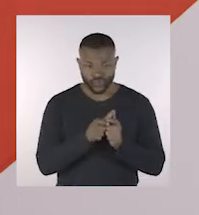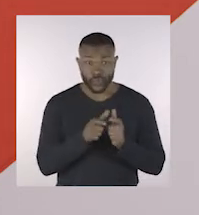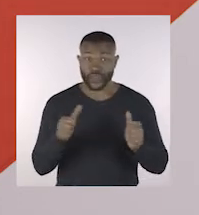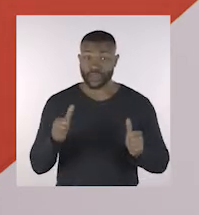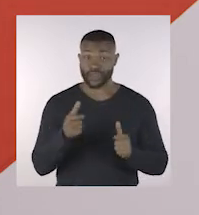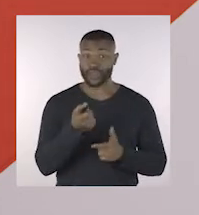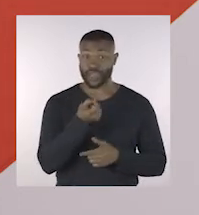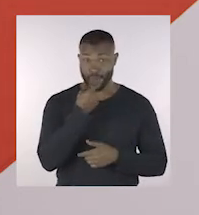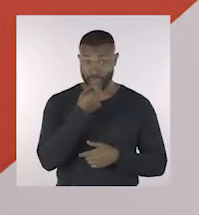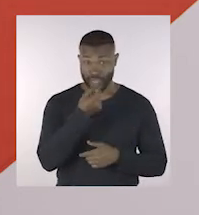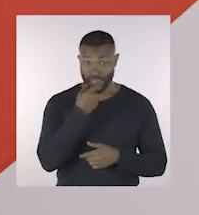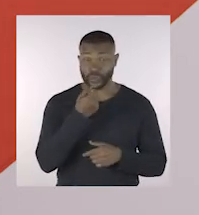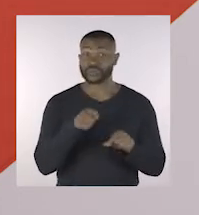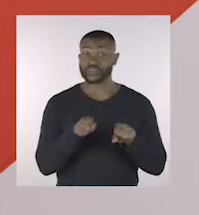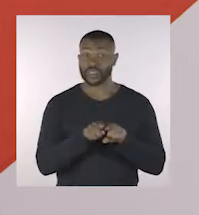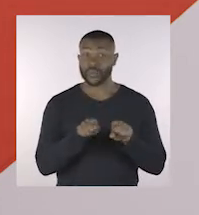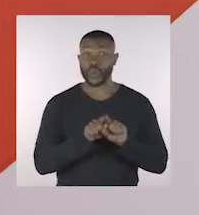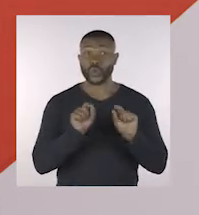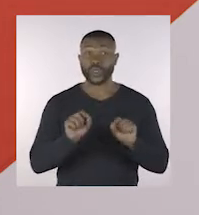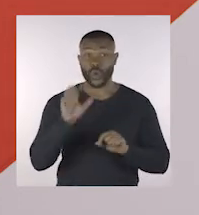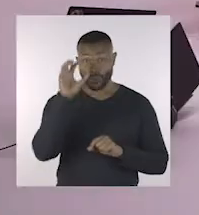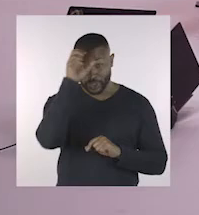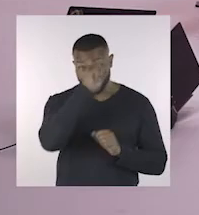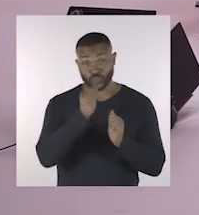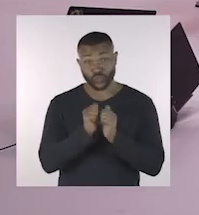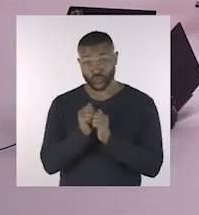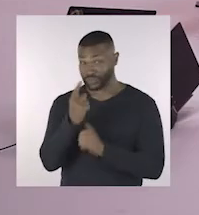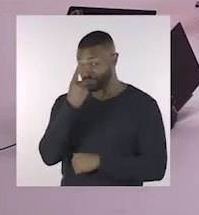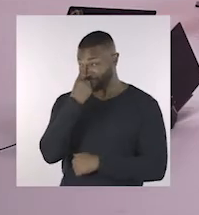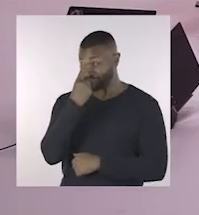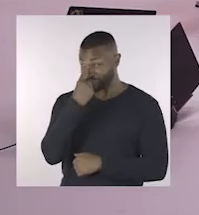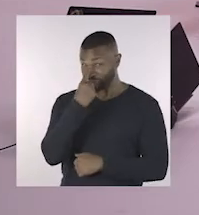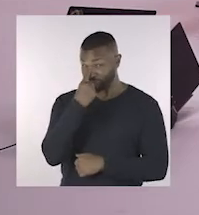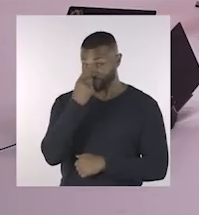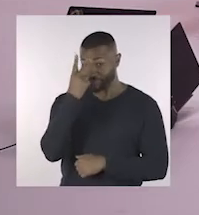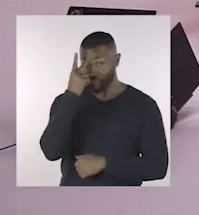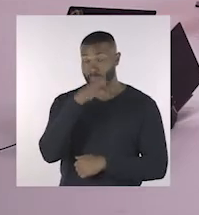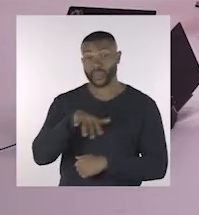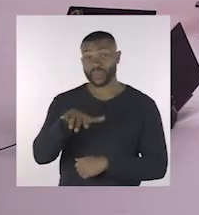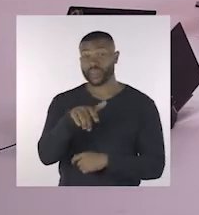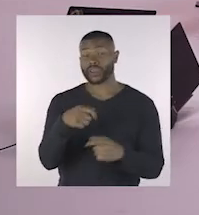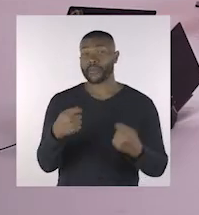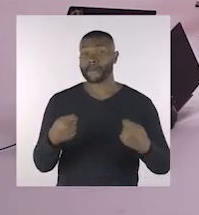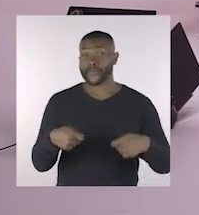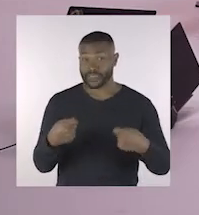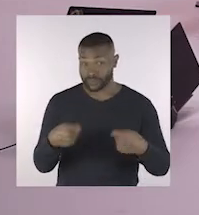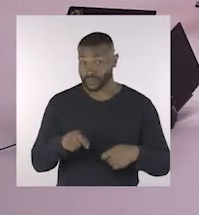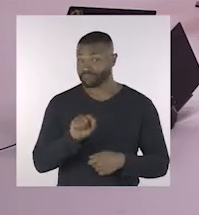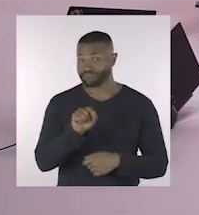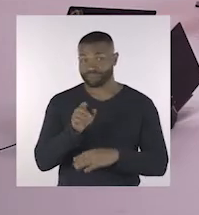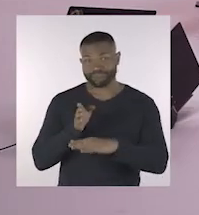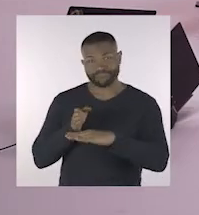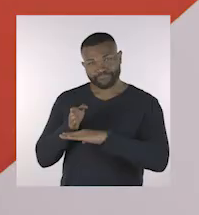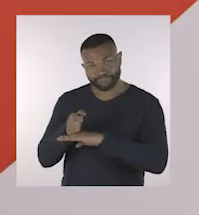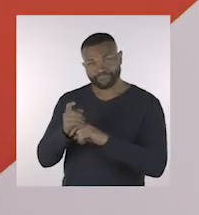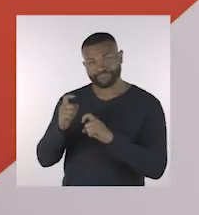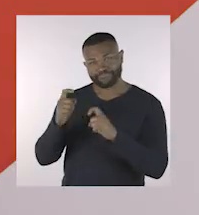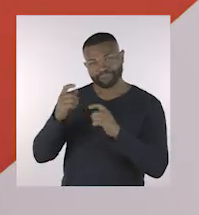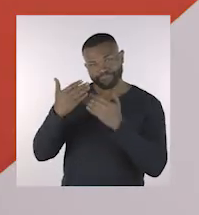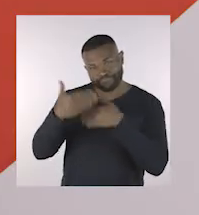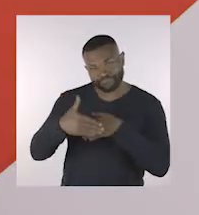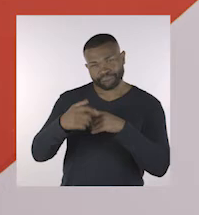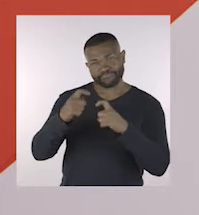e vamos ampliar esses remédios a outra coisa que aprender com os zarattini as pessoas que precisam ir